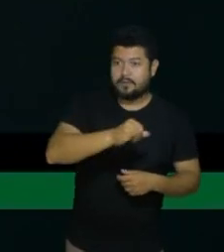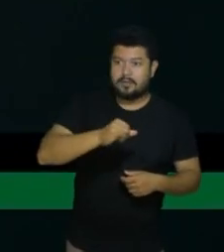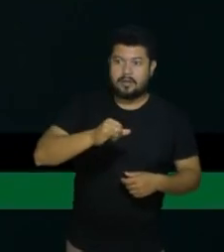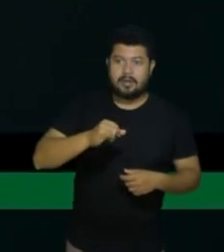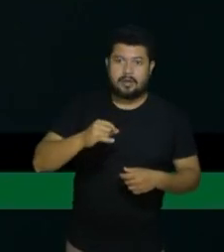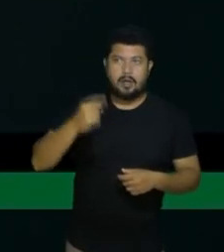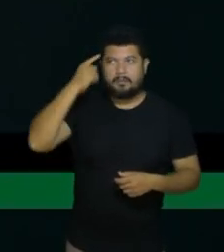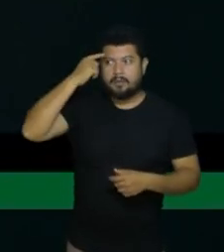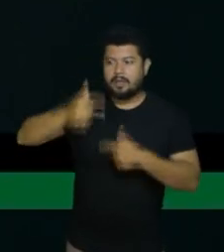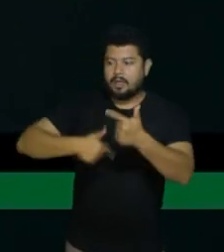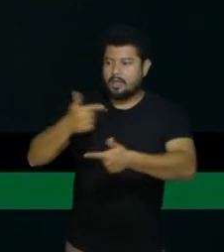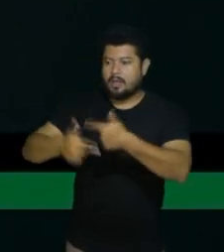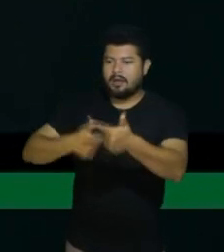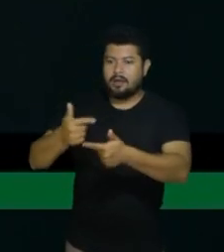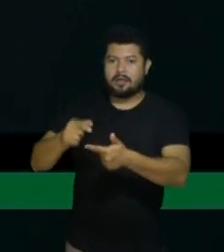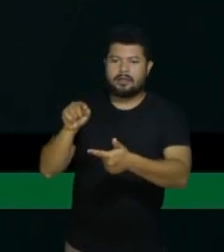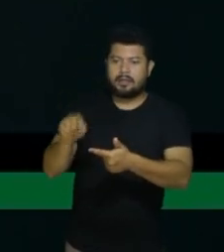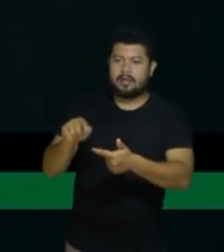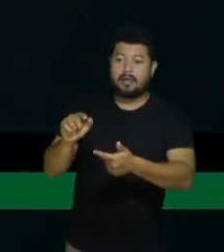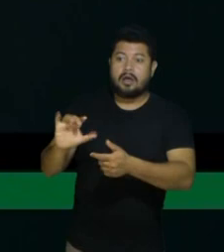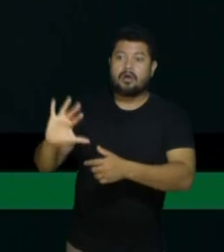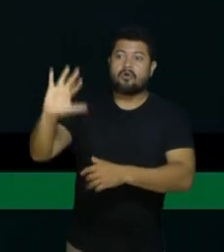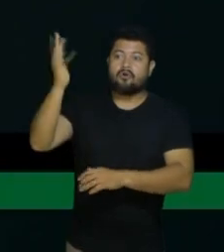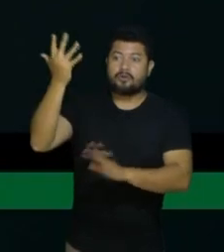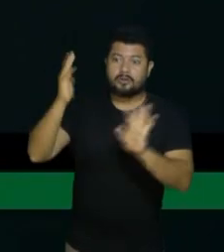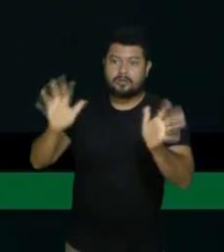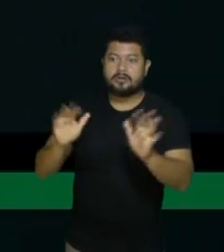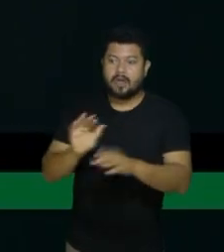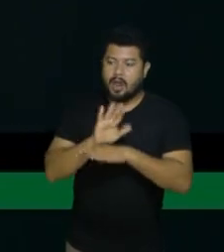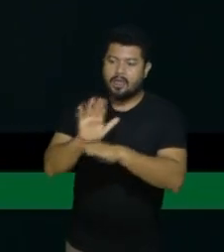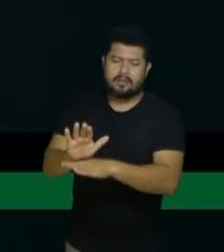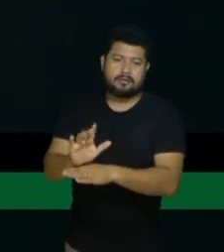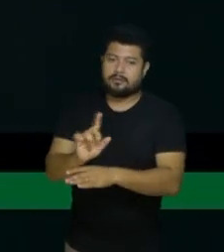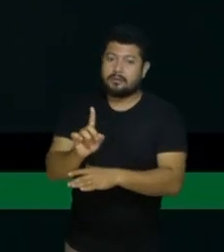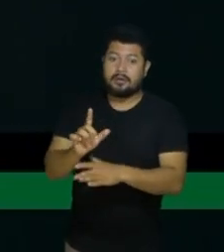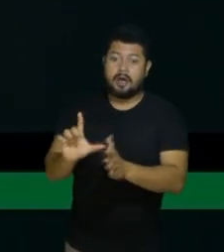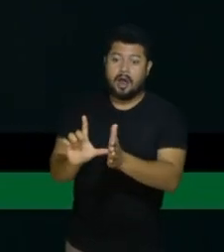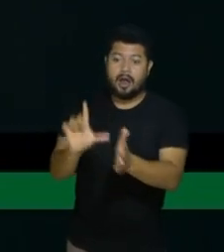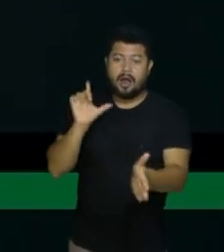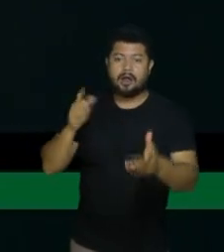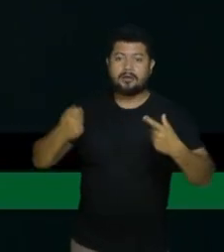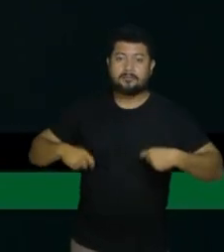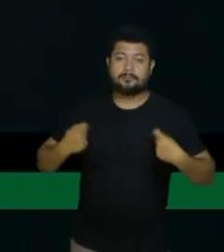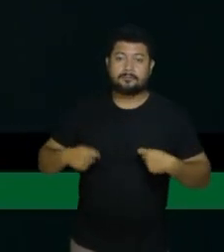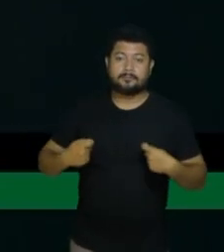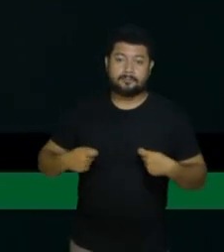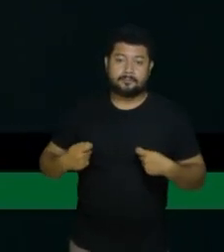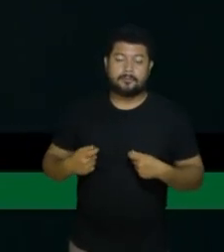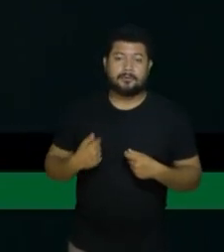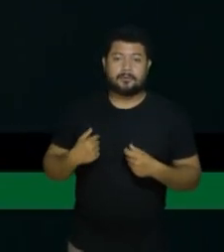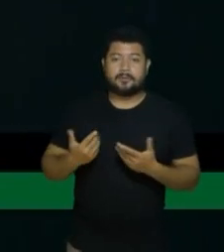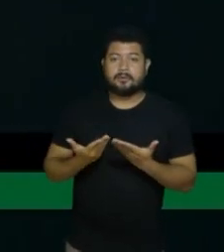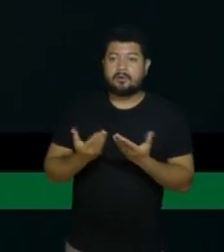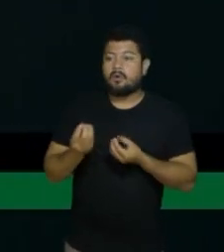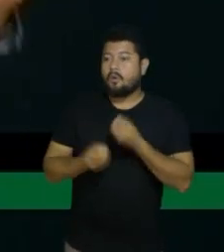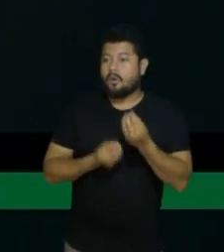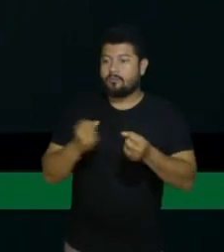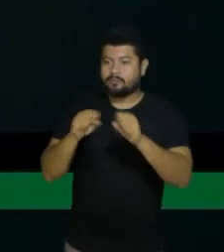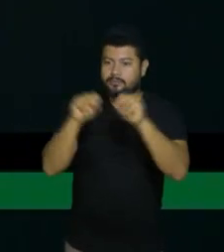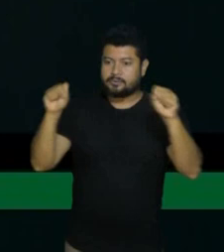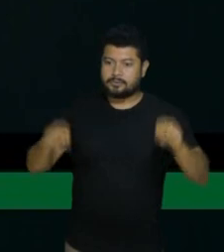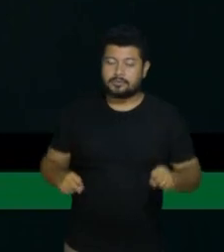coisas acontecem mas é preciso que se implantem sistemas aonde a gente possa